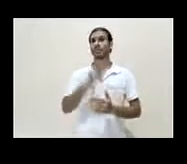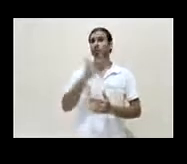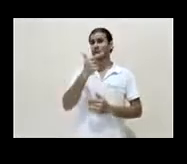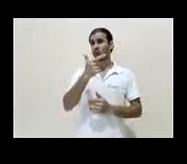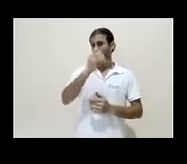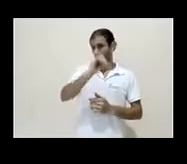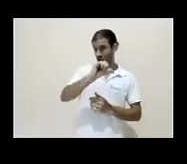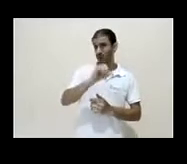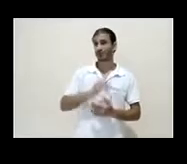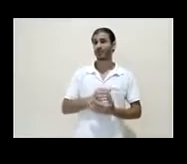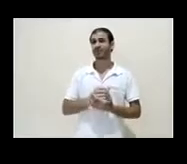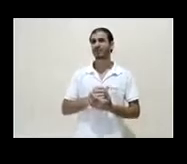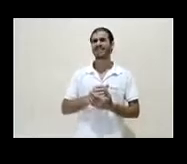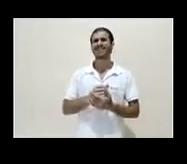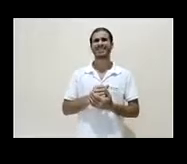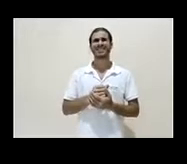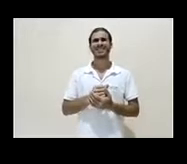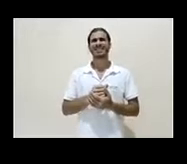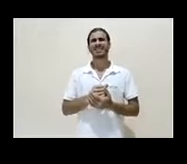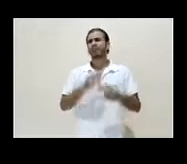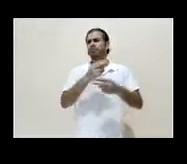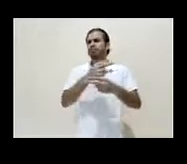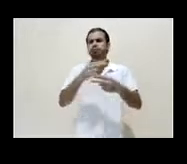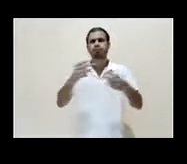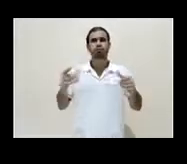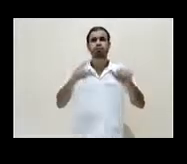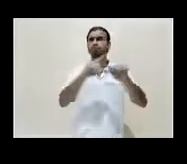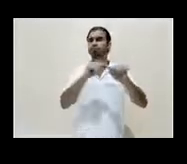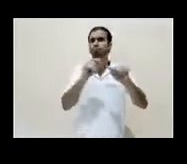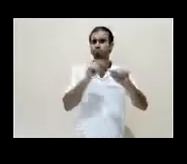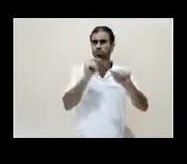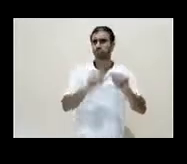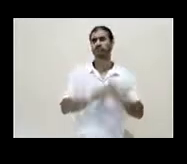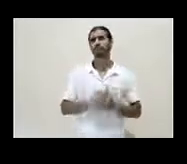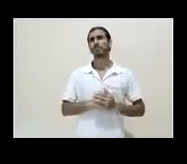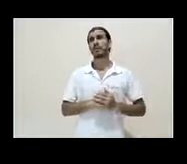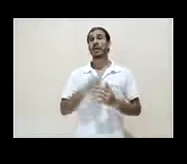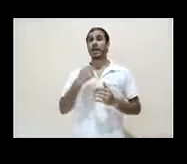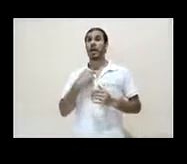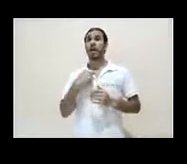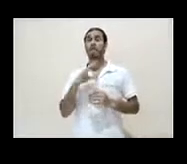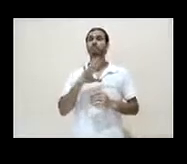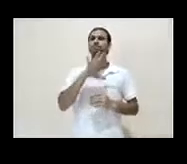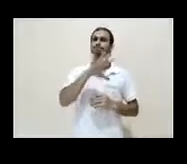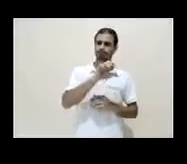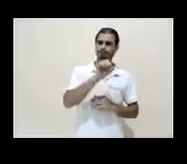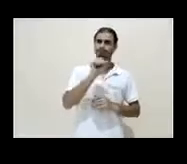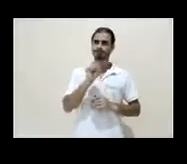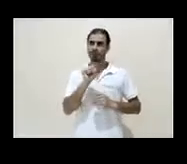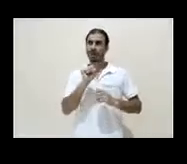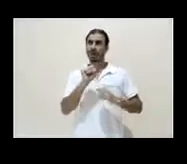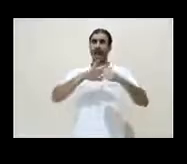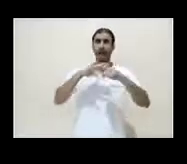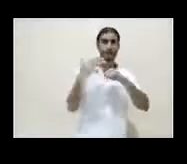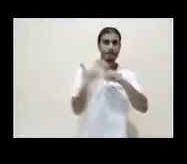existem vários artigos, né? um que eu peguei foi de senhoras, ele informa ali que a pandemia do Covid-19,